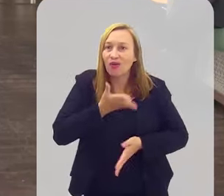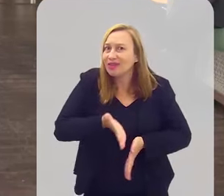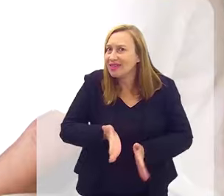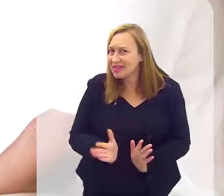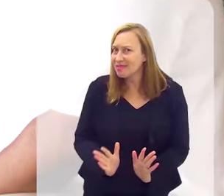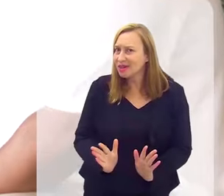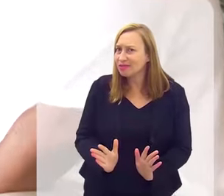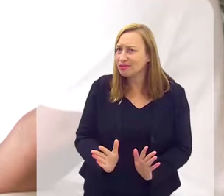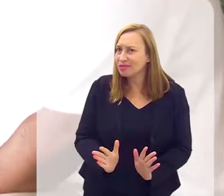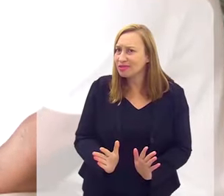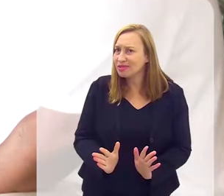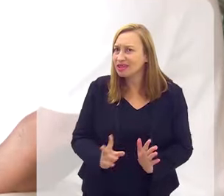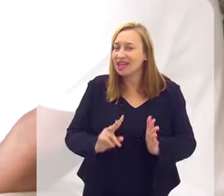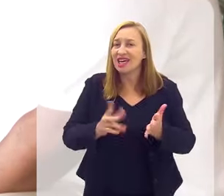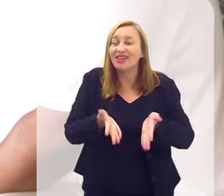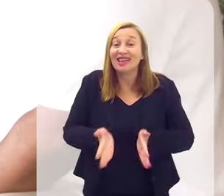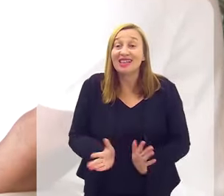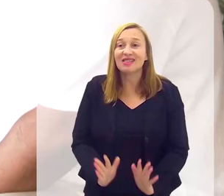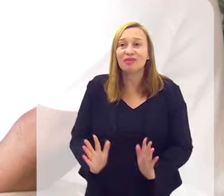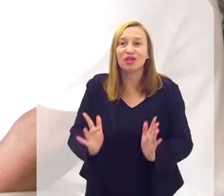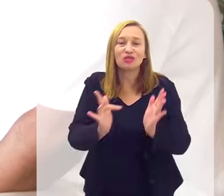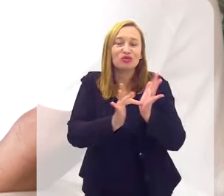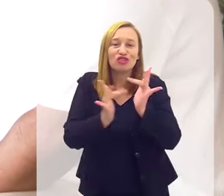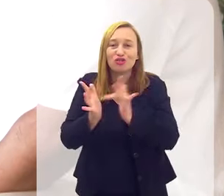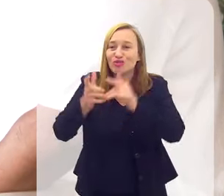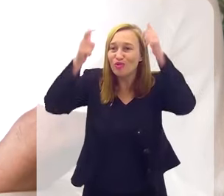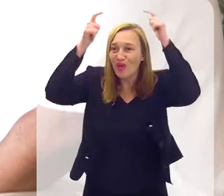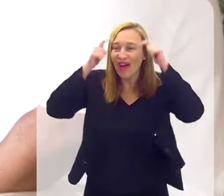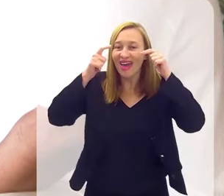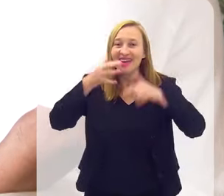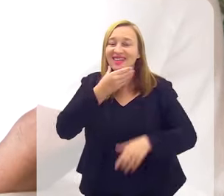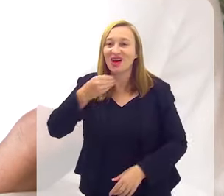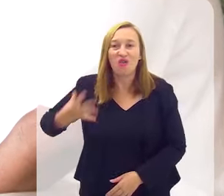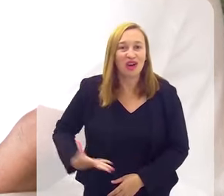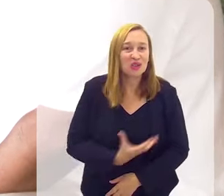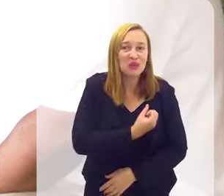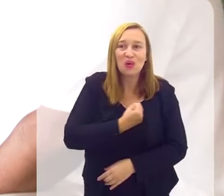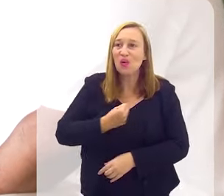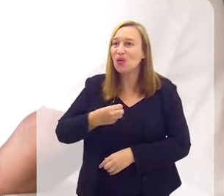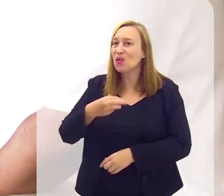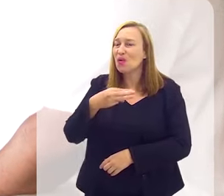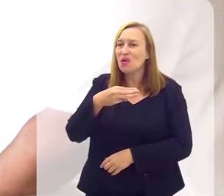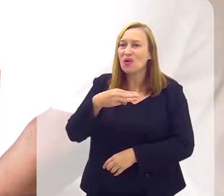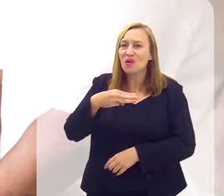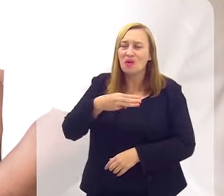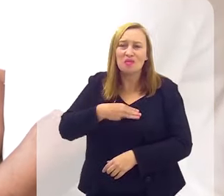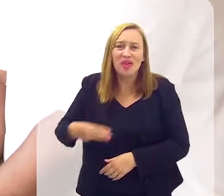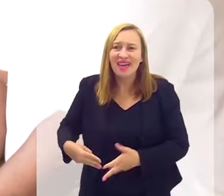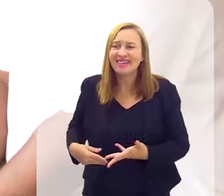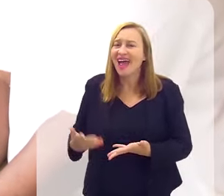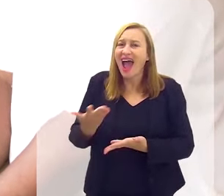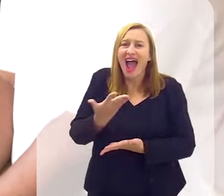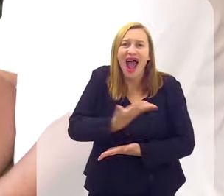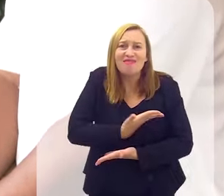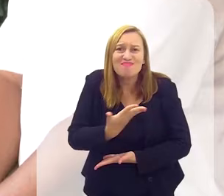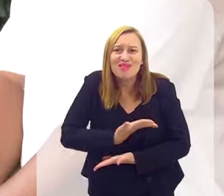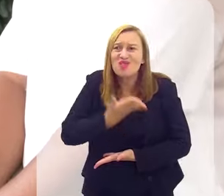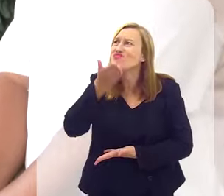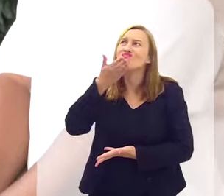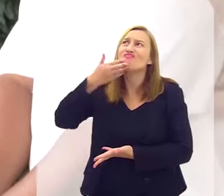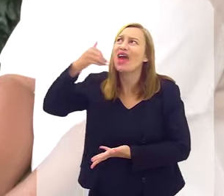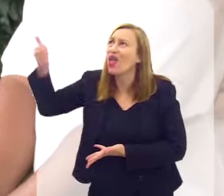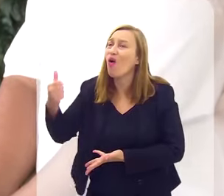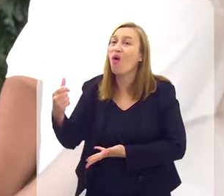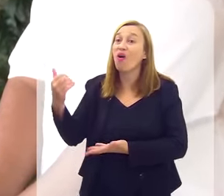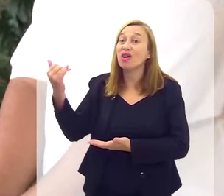Nascimento né nascimento nascimento do nosso rei do nosso salvador do nosso mestre do nosso maior amigo né que